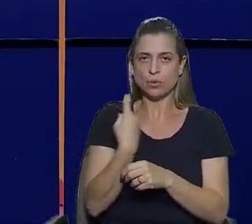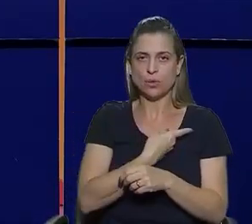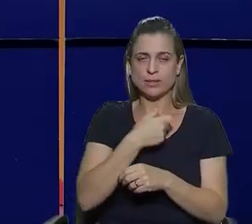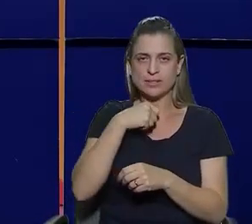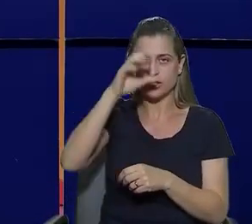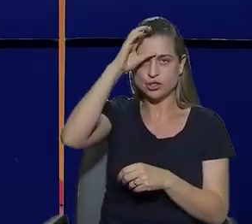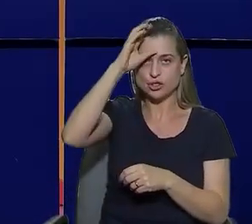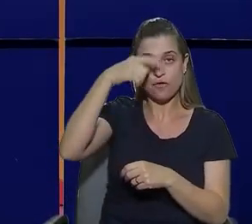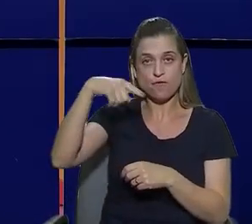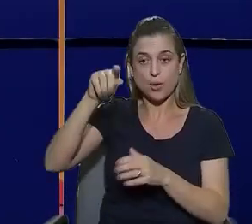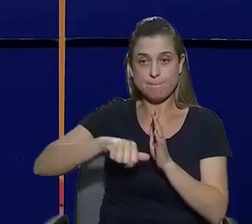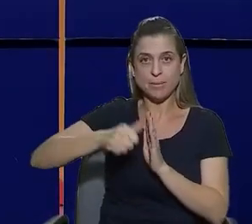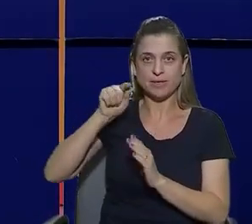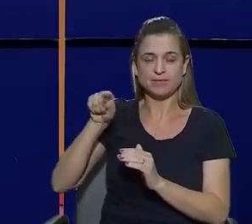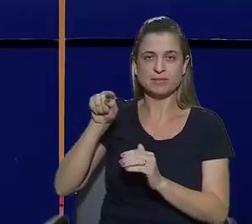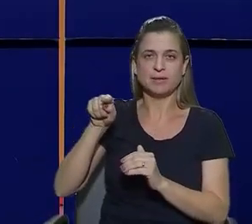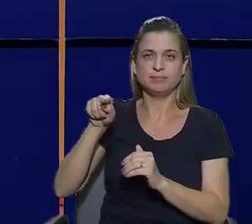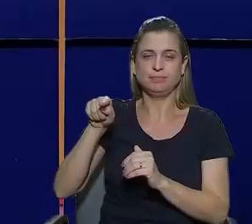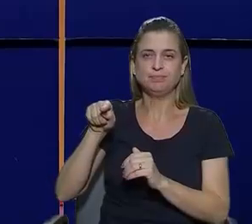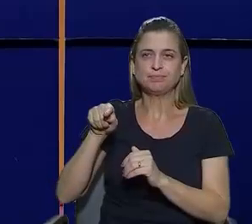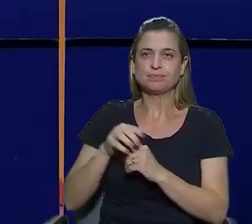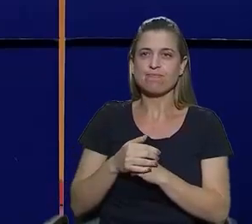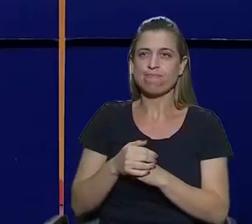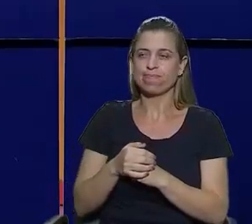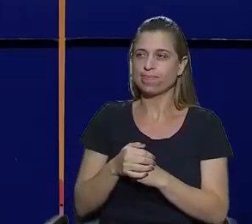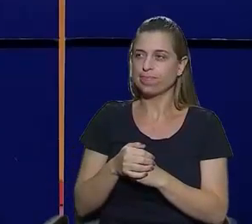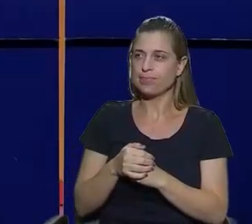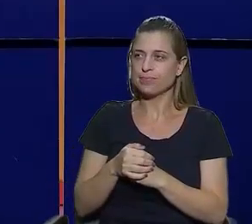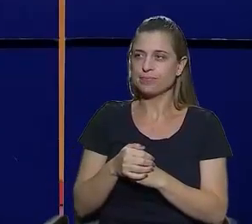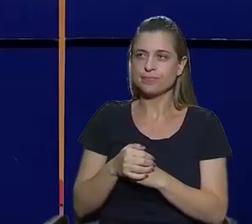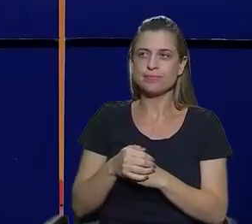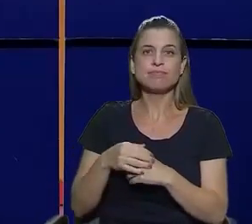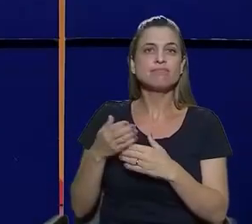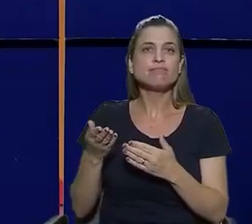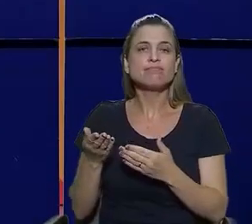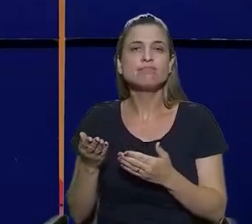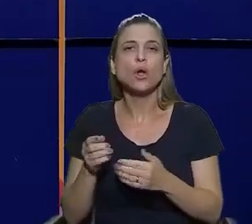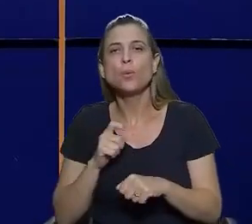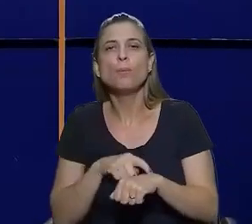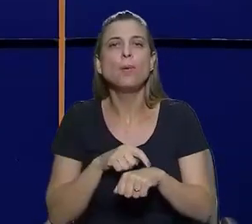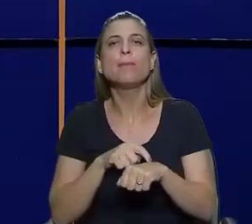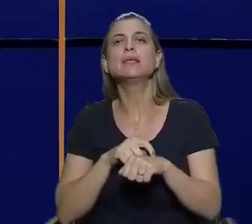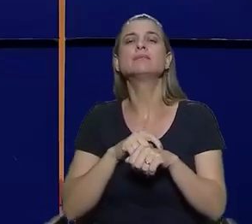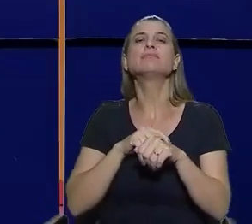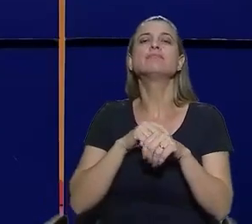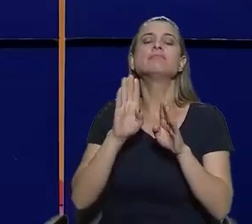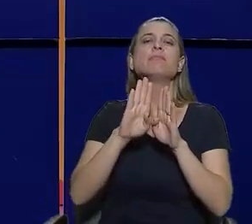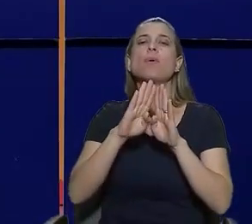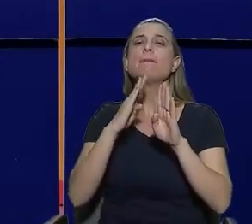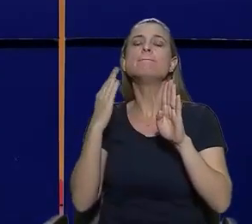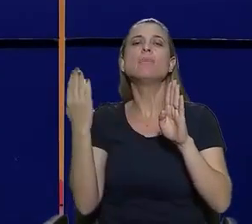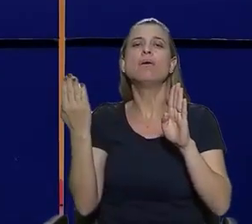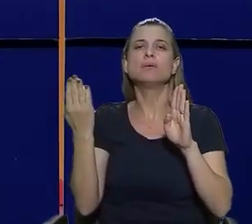nosso casamento. E aí ela chegou assim com a gente, é o seguinte, quando abriu a porta da sanfona para eu